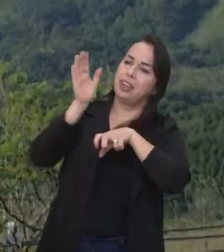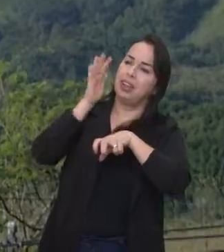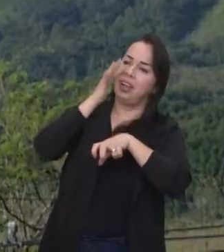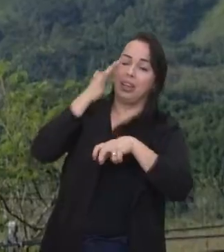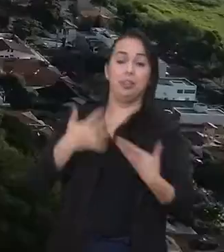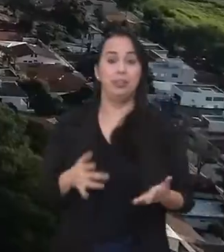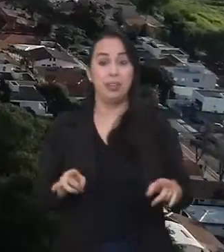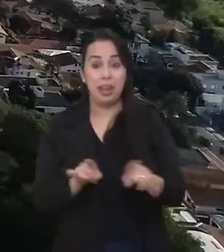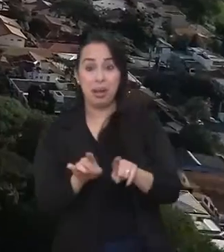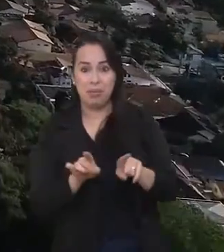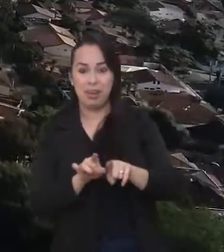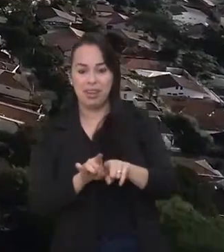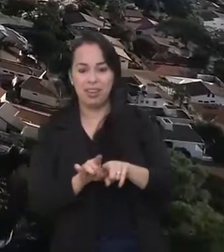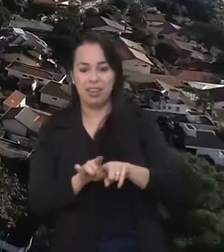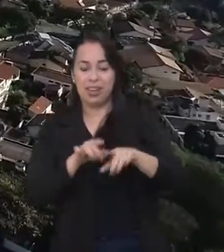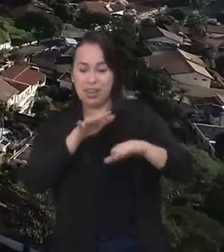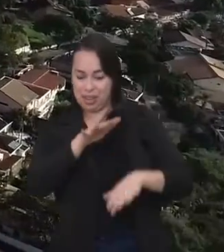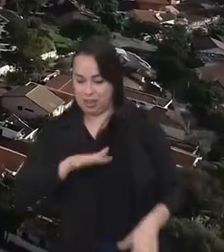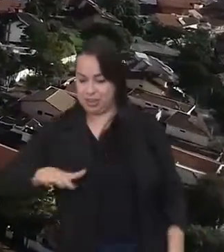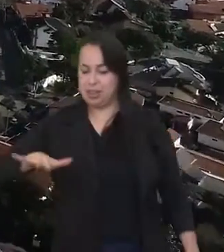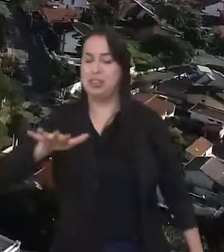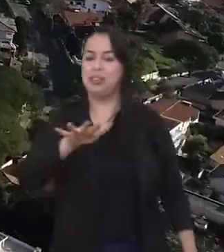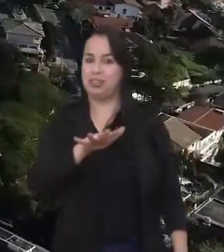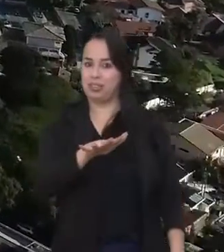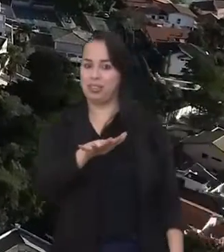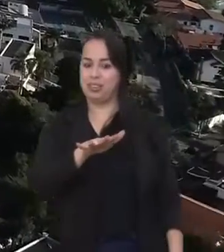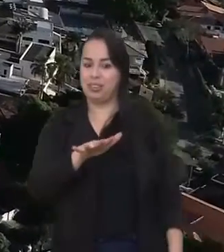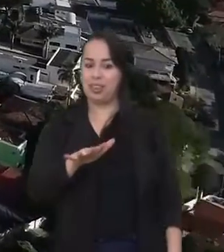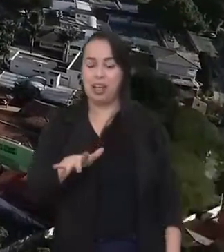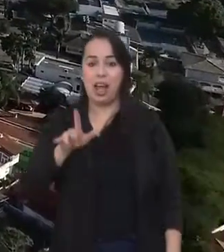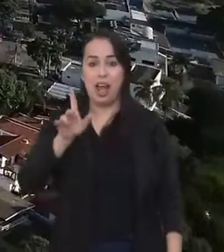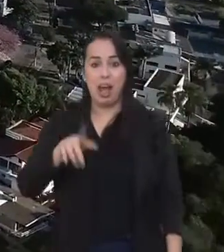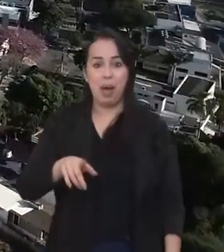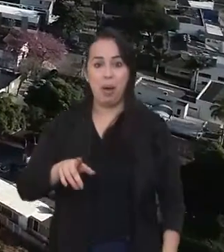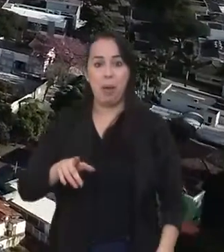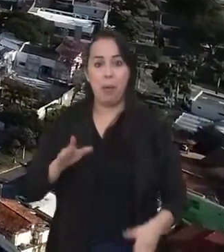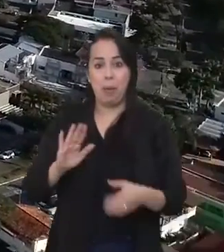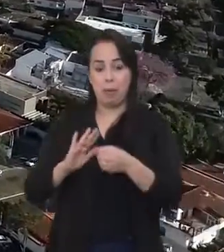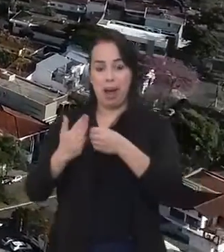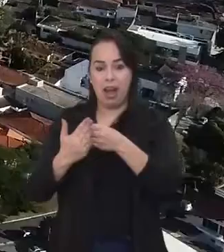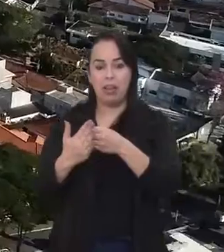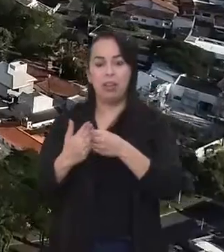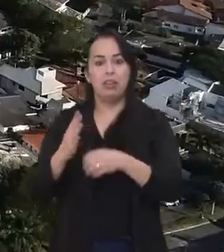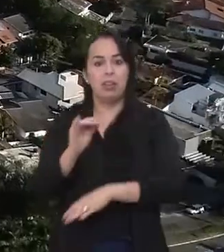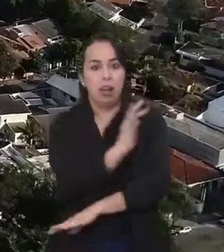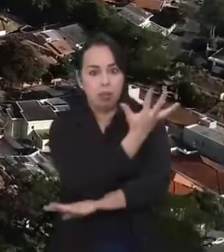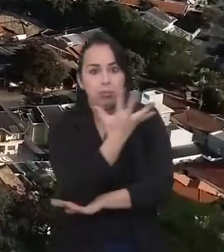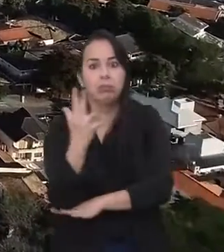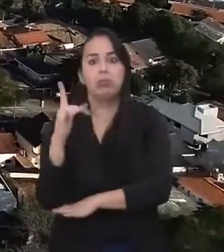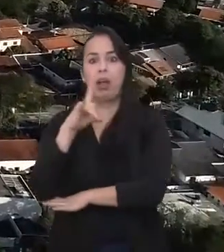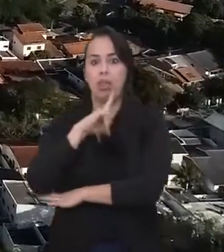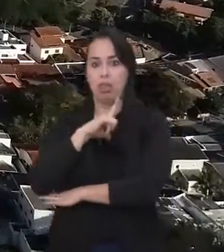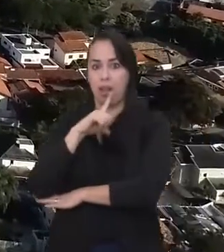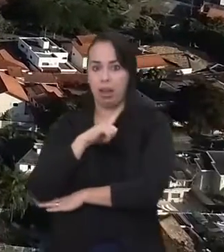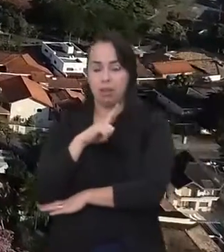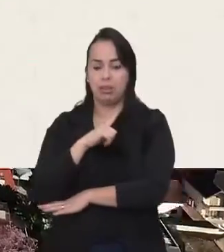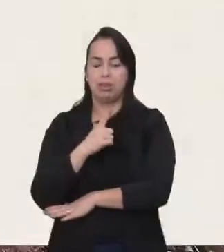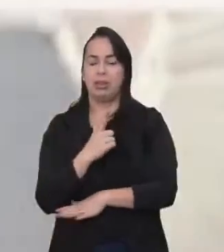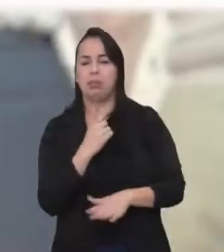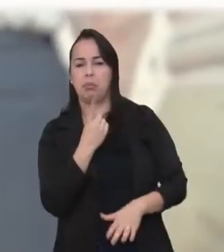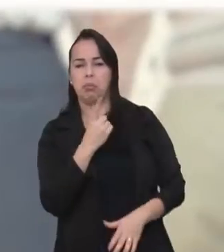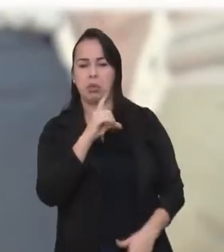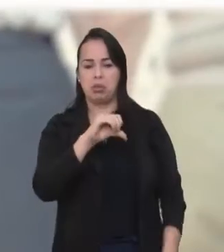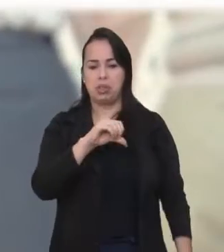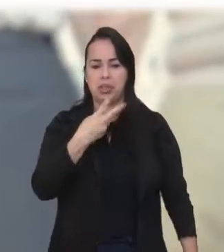Além do banhado, o Jardim Esplanada também aparece como um dos bairros mais arborizados da cidade. Por volta da década de